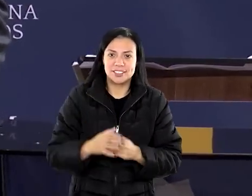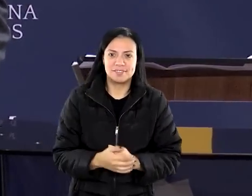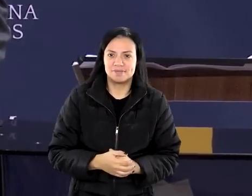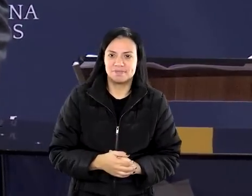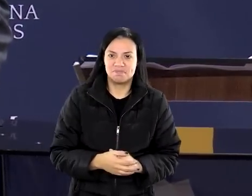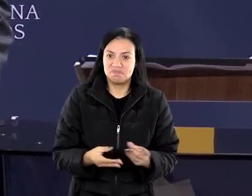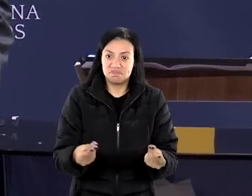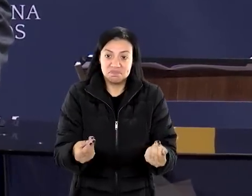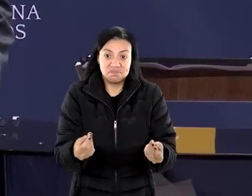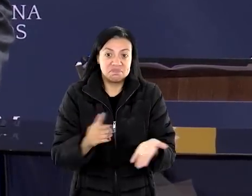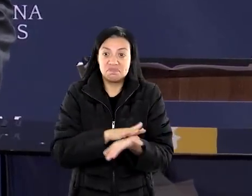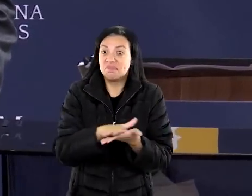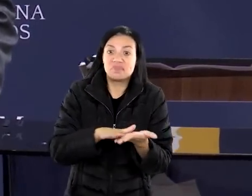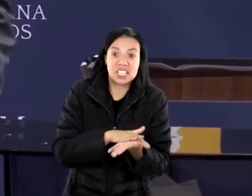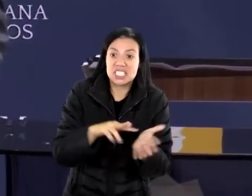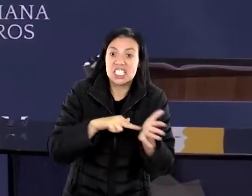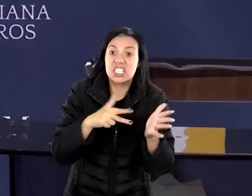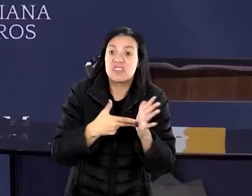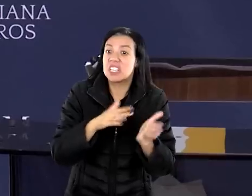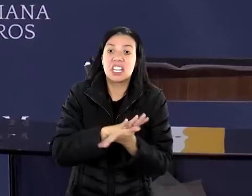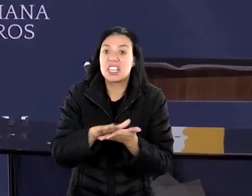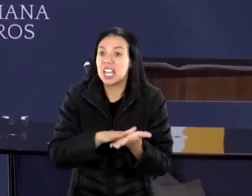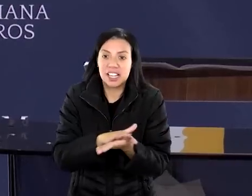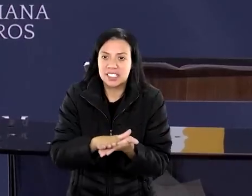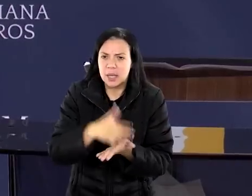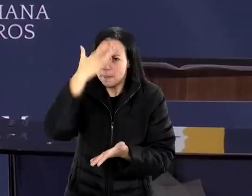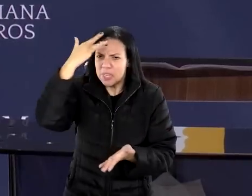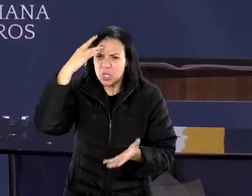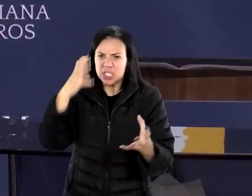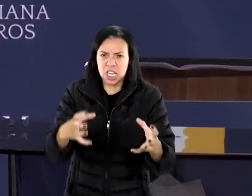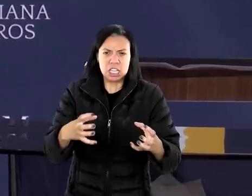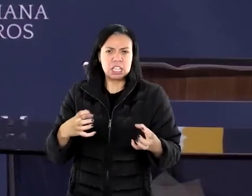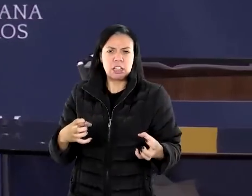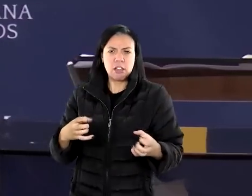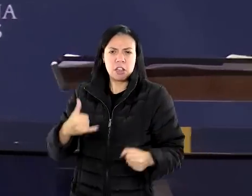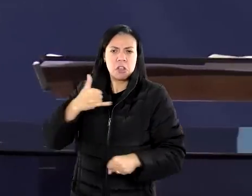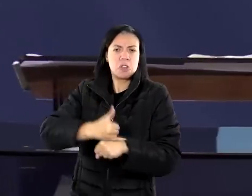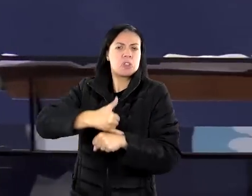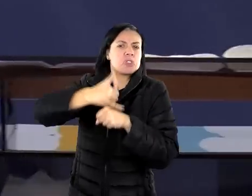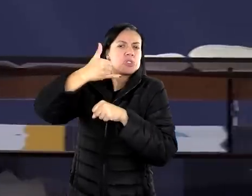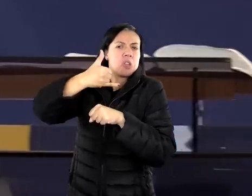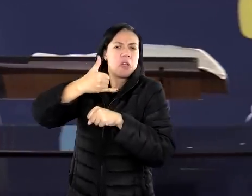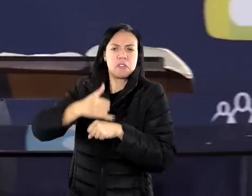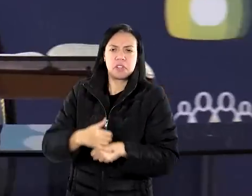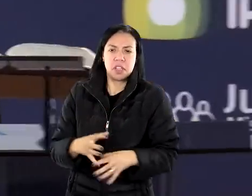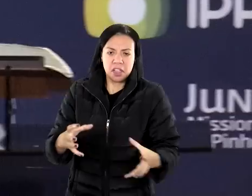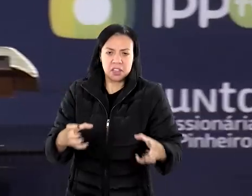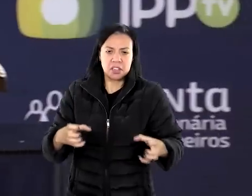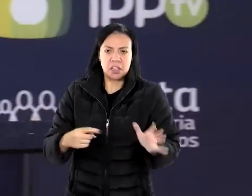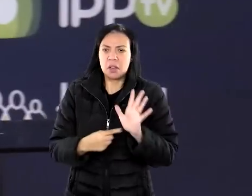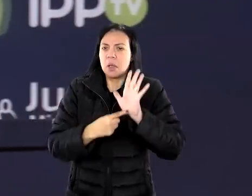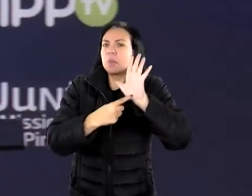Nenhum valor. Tem gente que quer posição, que quer dinheiro, que quer status, que quer aparecer.